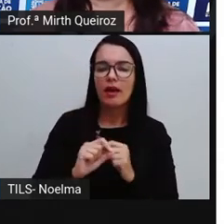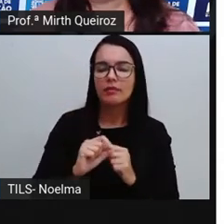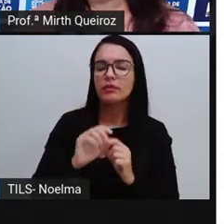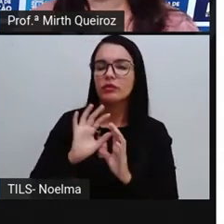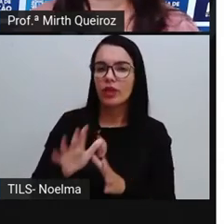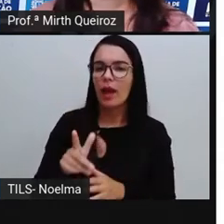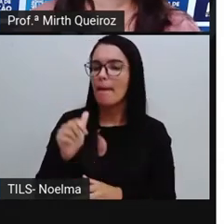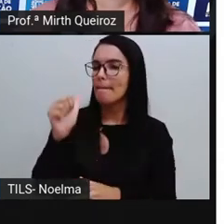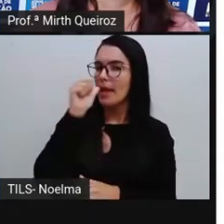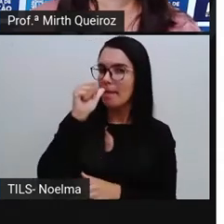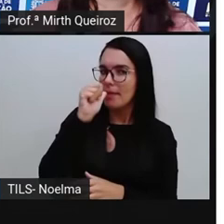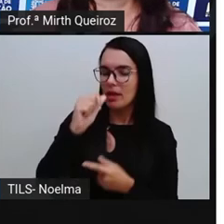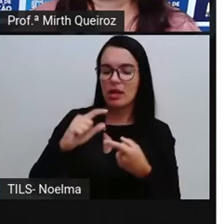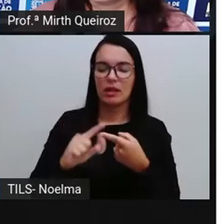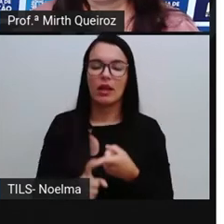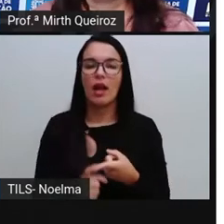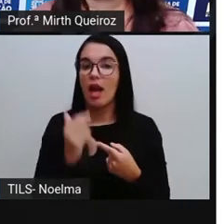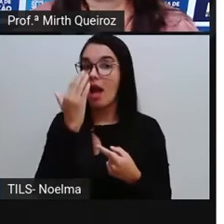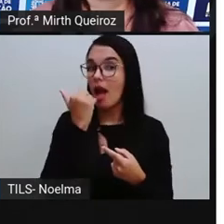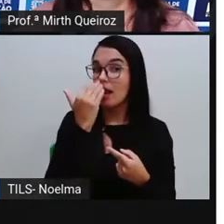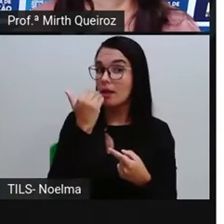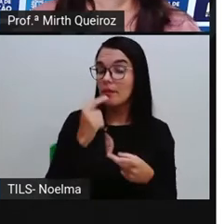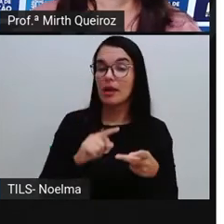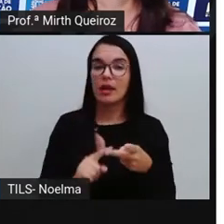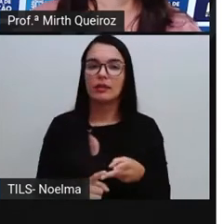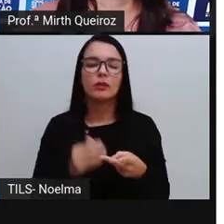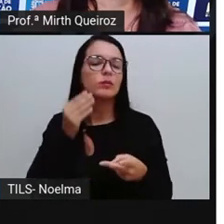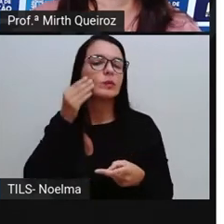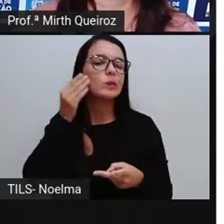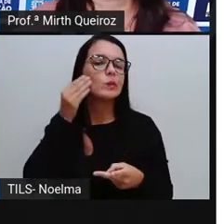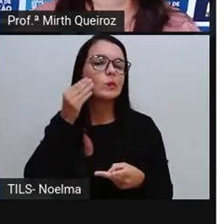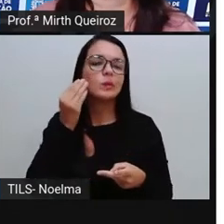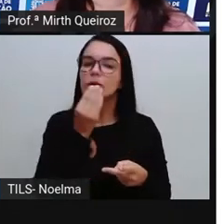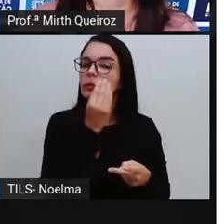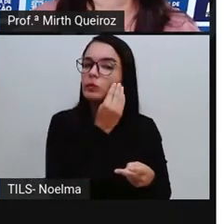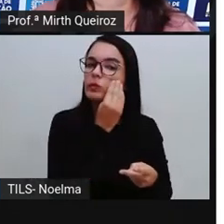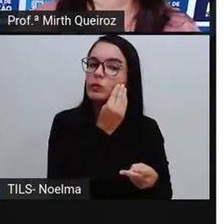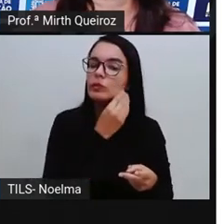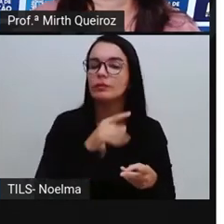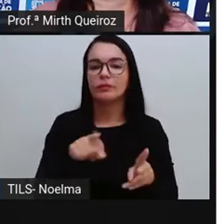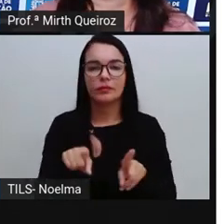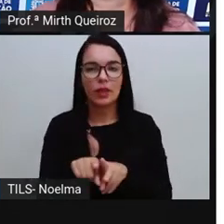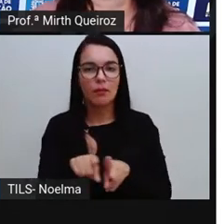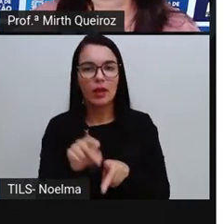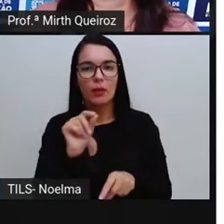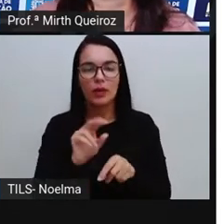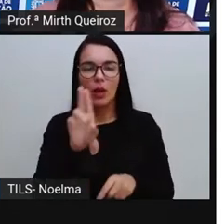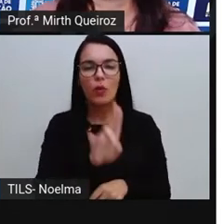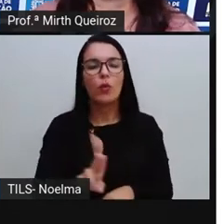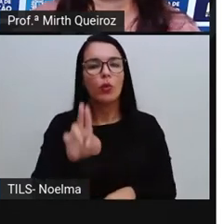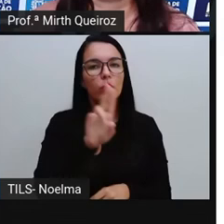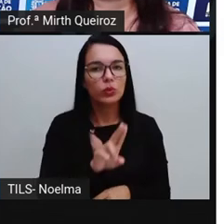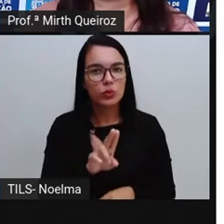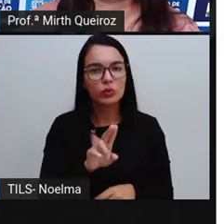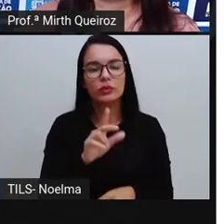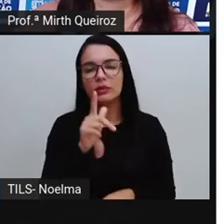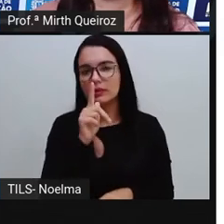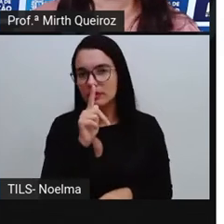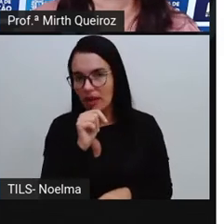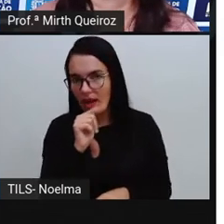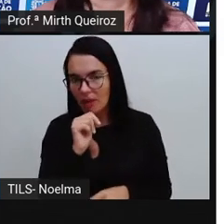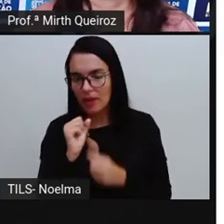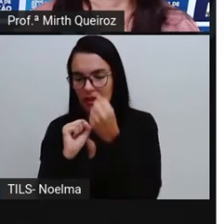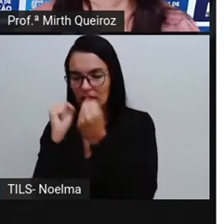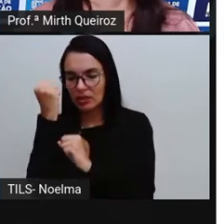de alimentos de cosméticos né o consumo de água na indústria só vai perder então para a